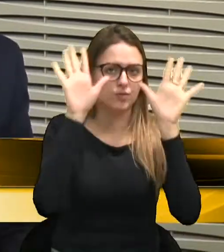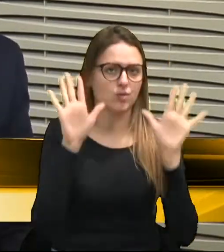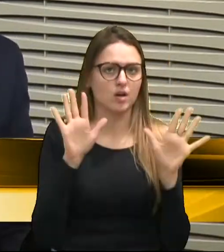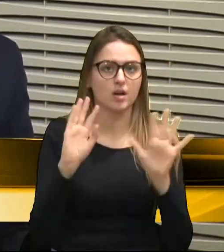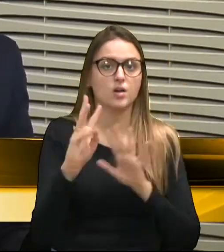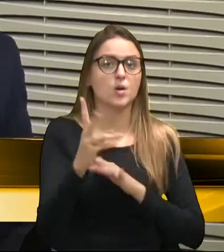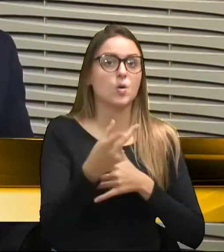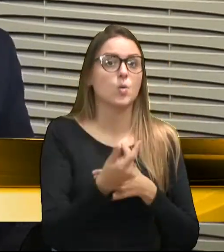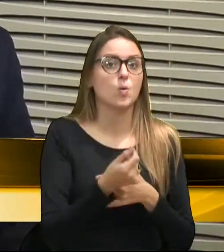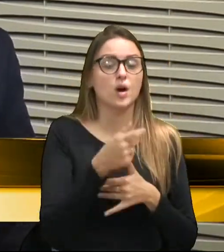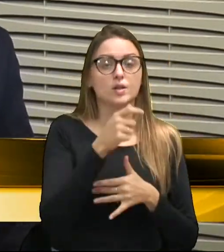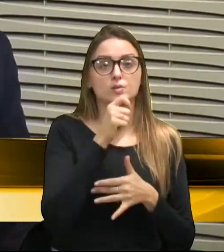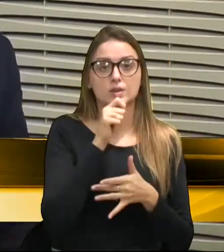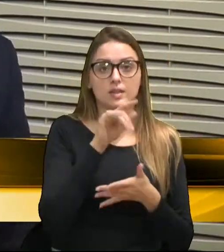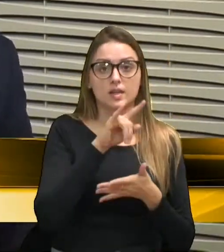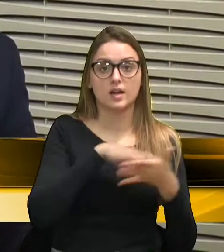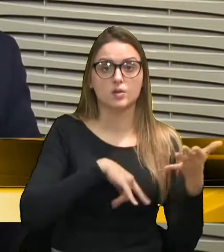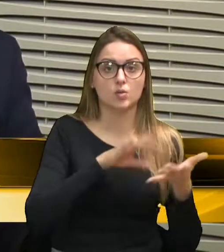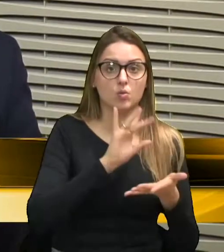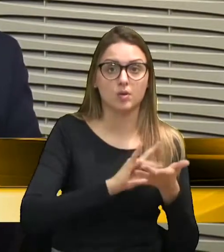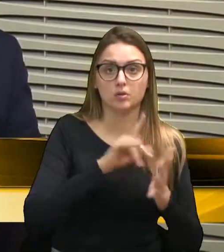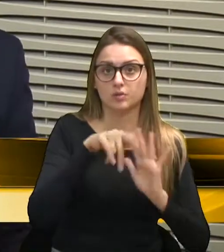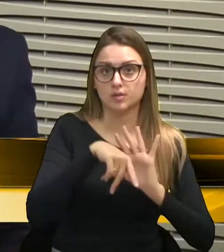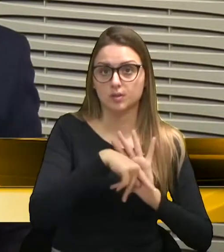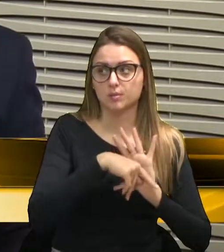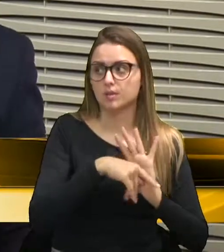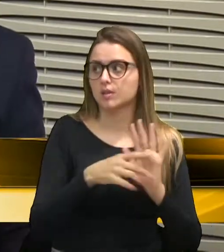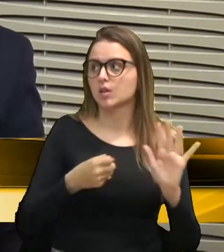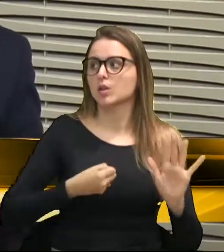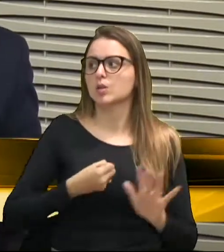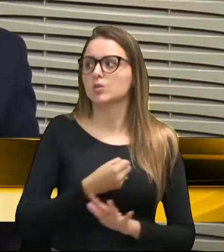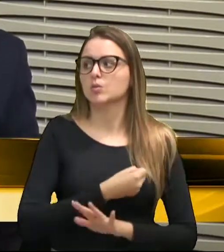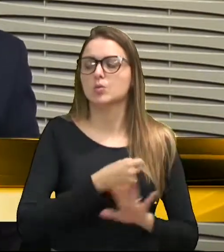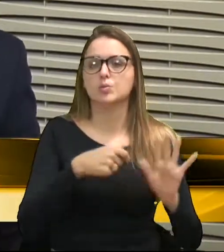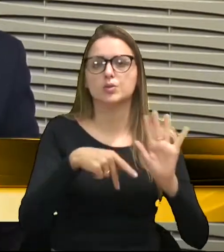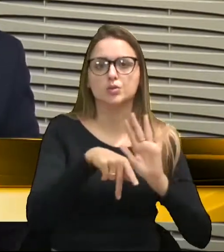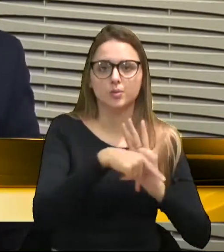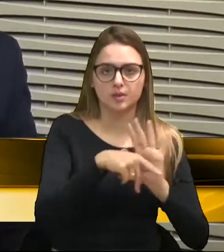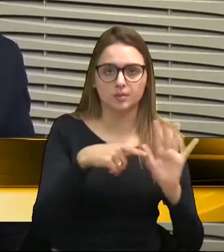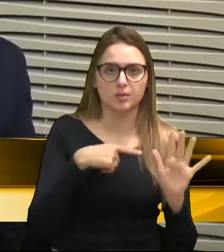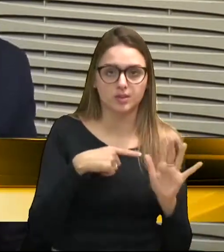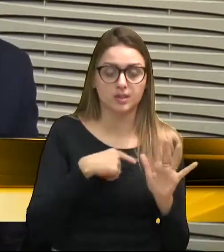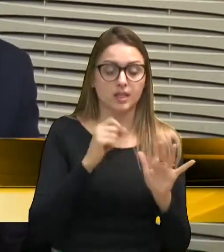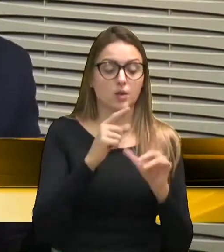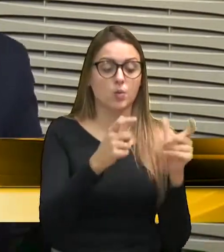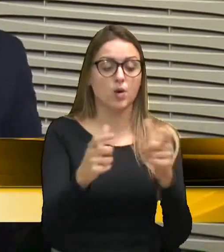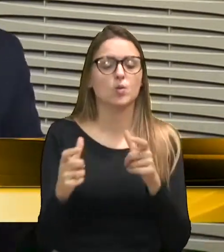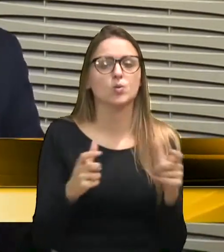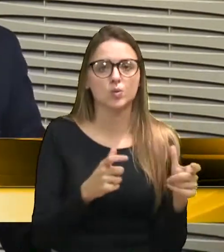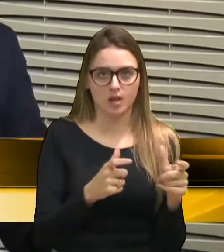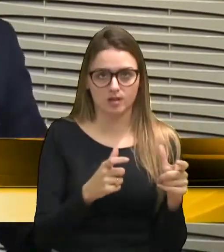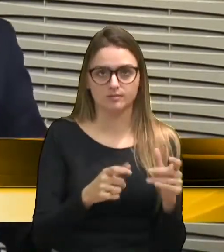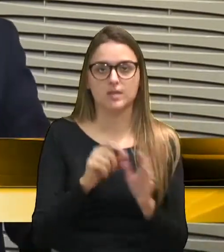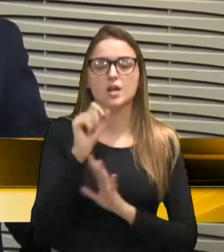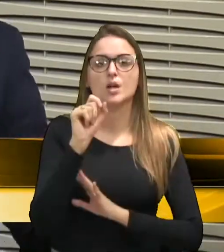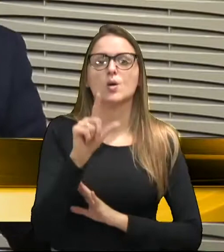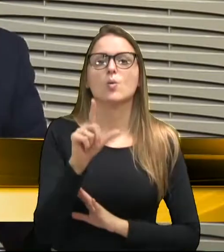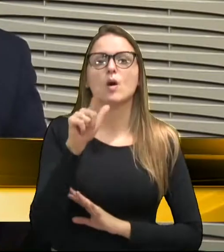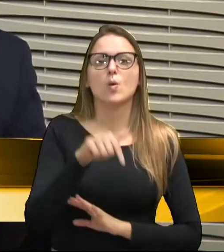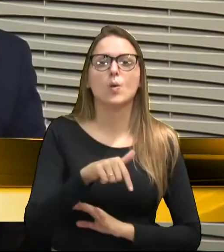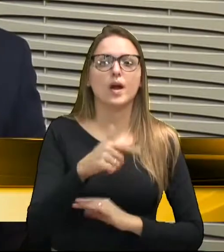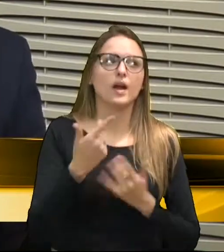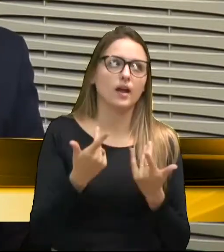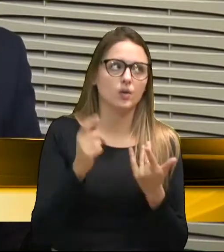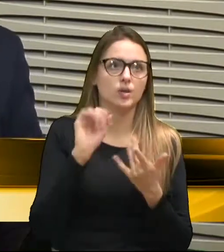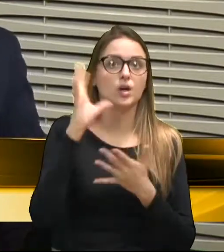em processo de tombamento existem hoje? Número de imóveis tombados no município e onde eles estão localizados? Qual a situação desses